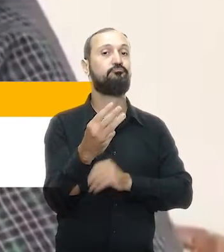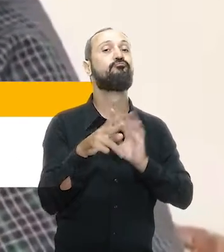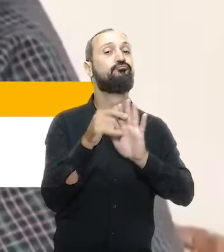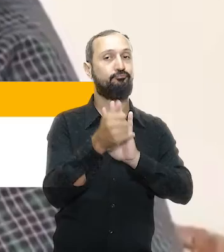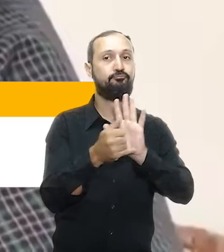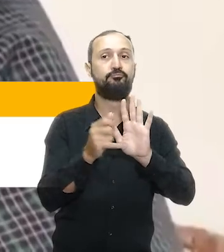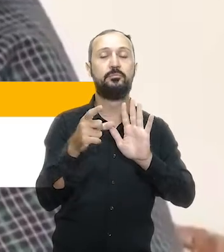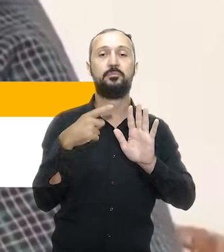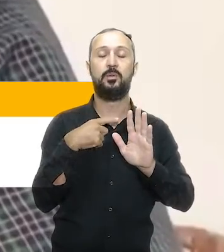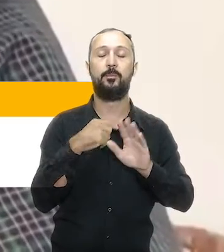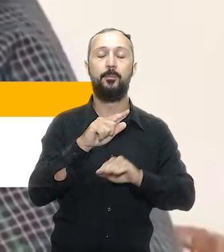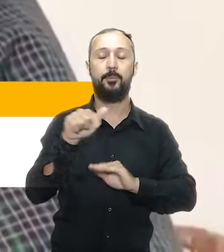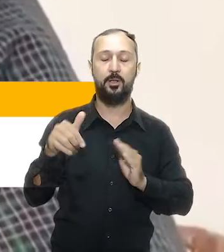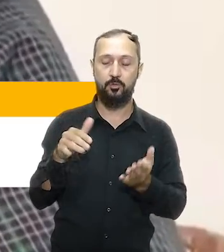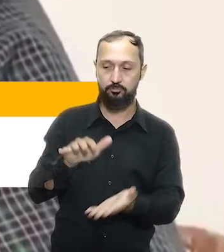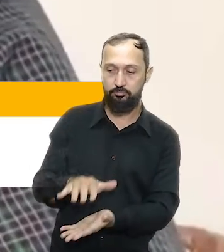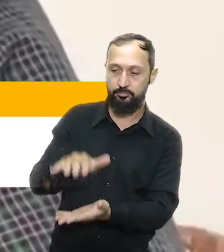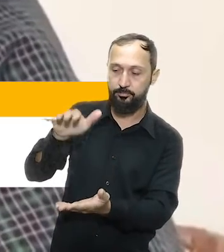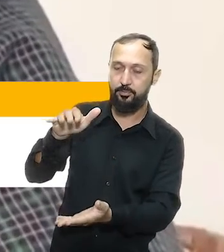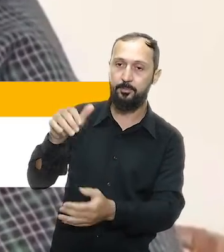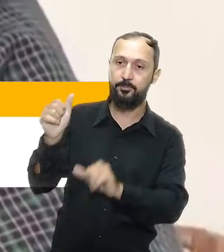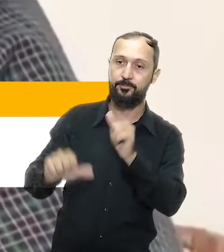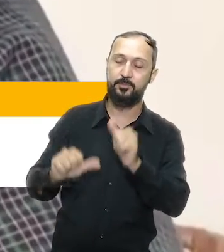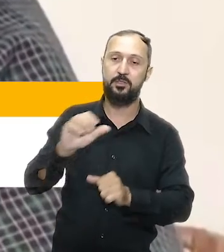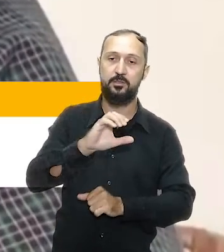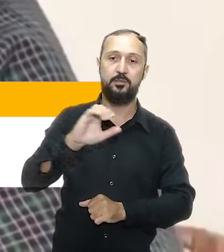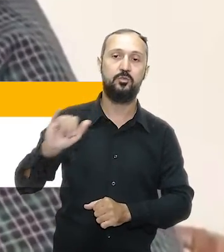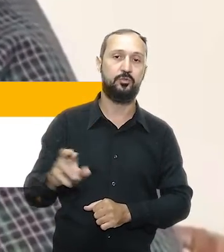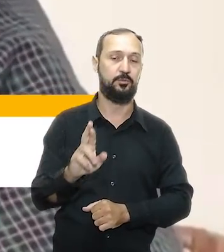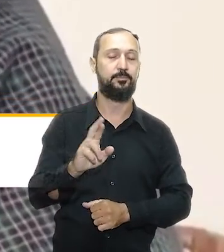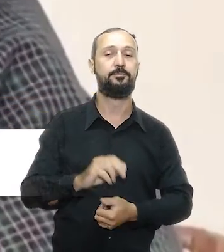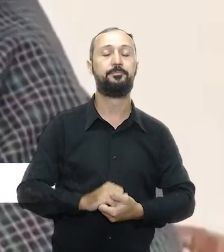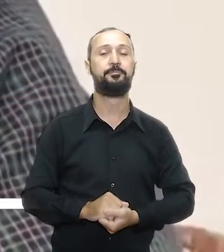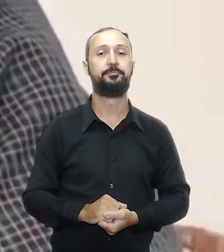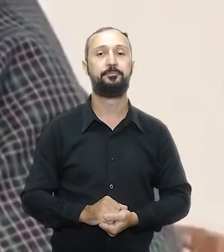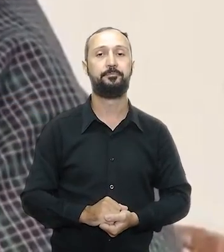43 projetos só restam para a gente na carga da CCJ.